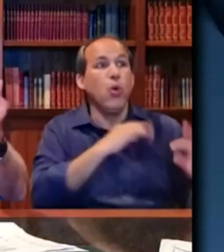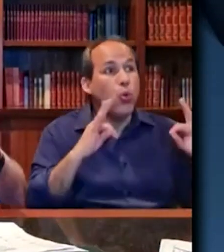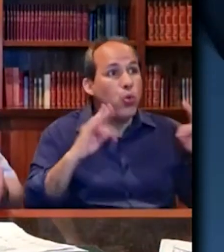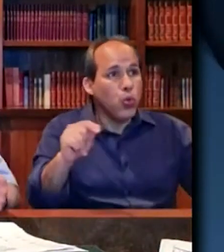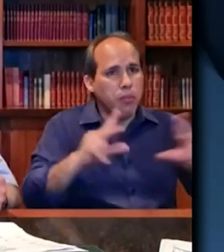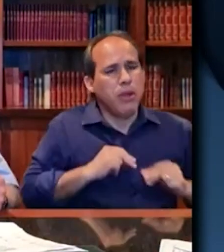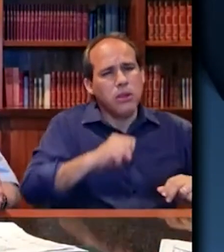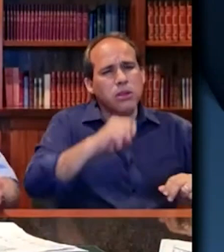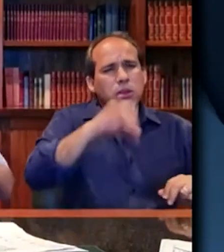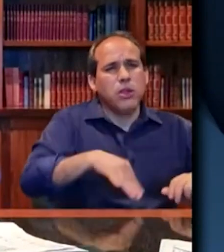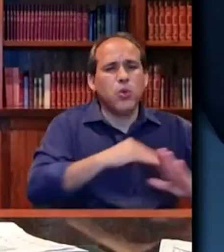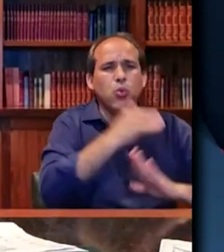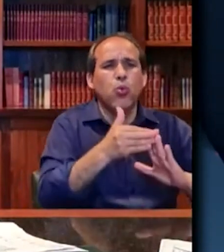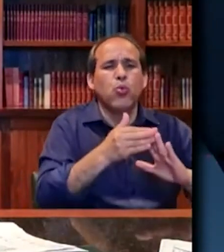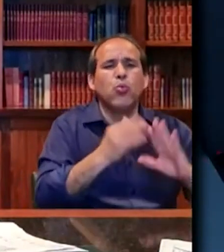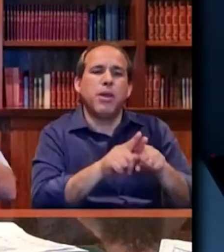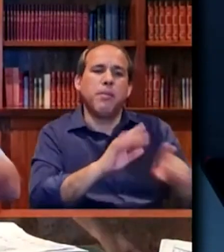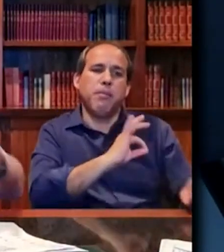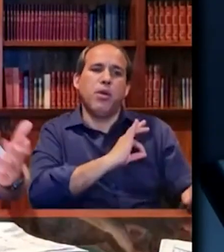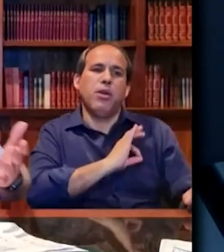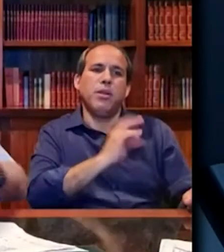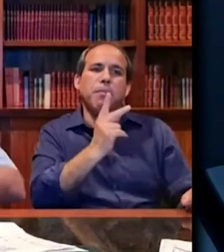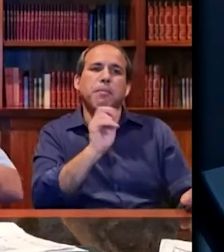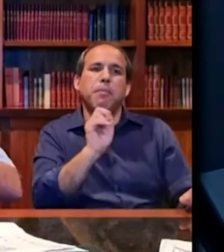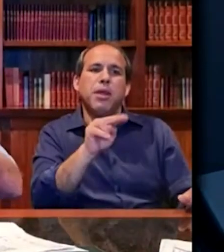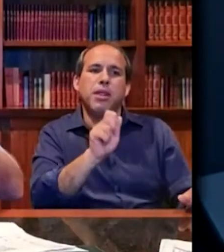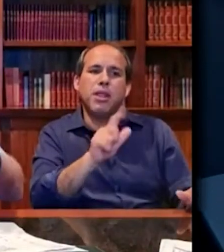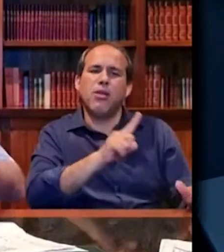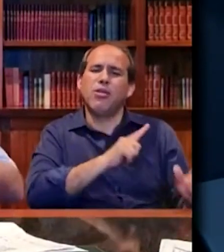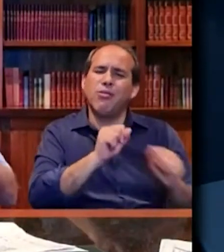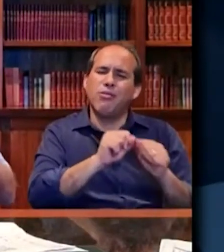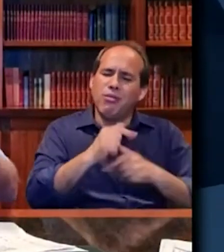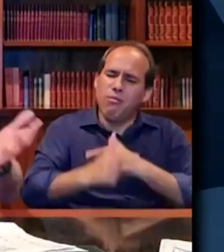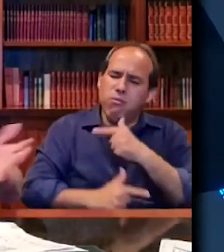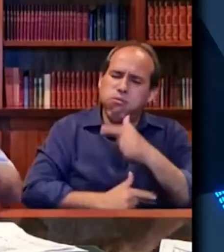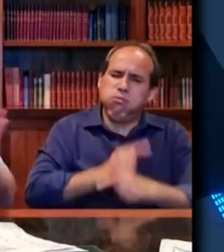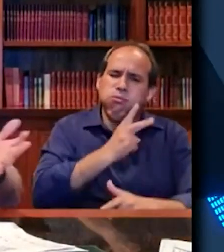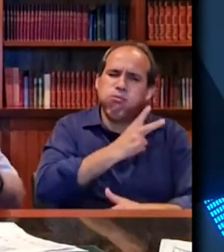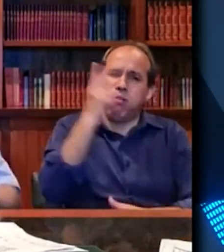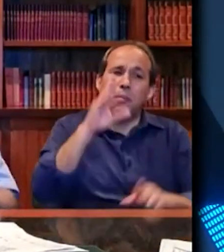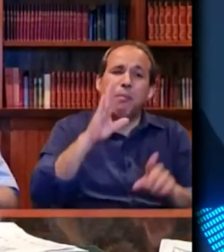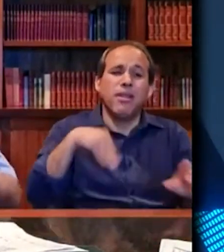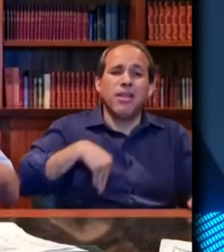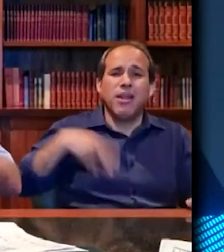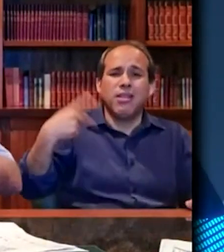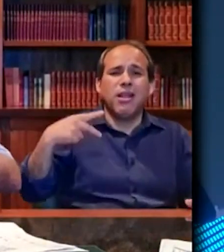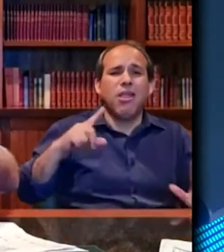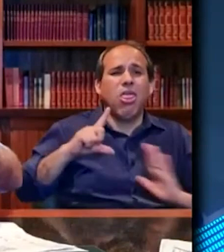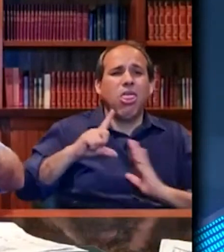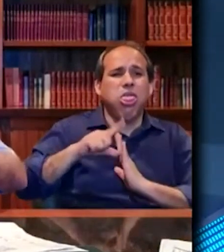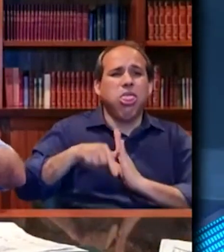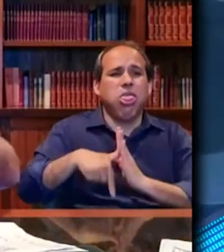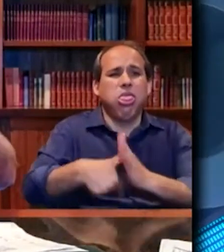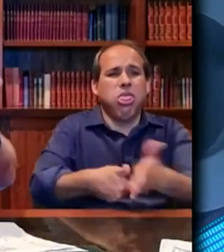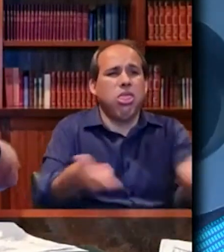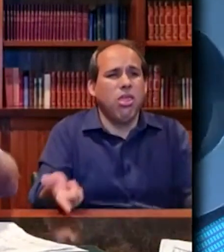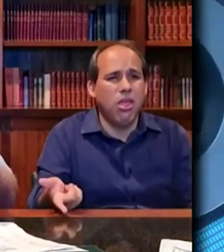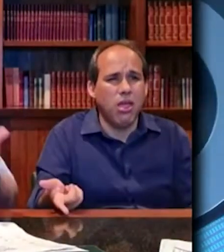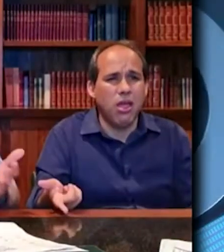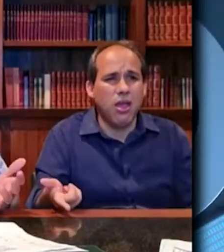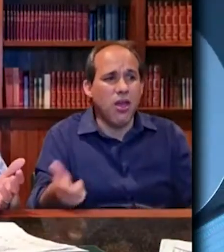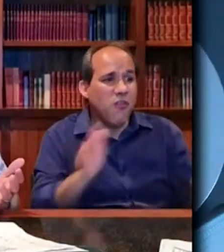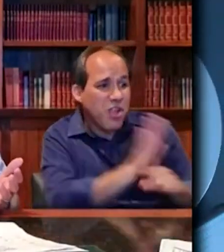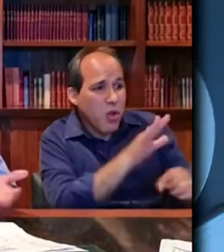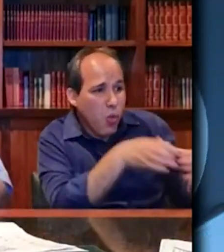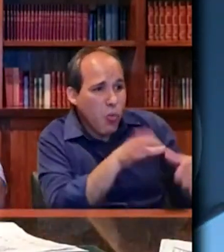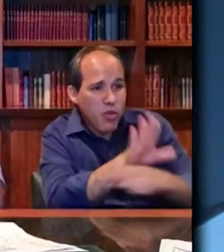pergunta, você eleva a rejeição. Então, Felipe, vamos ver essa pesquisa mesmo que a Mariana coloca. Qual é a